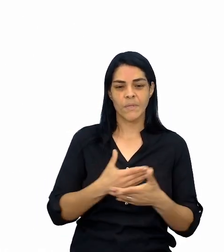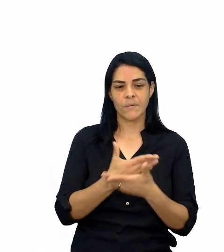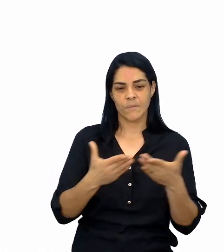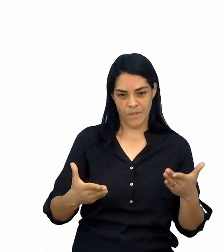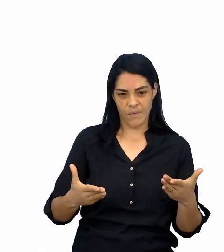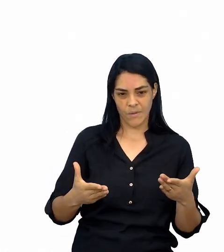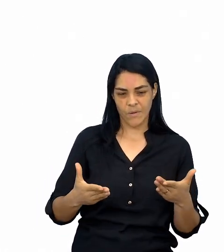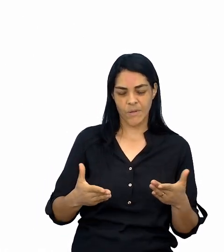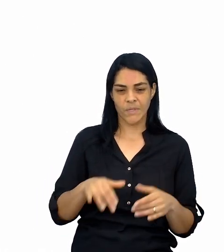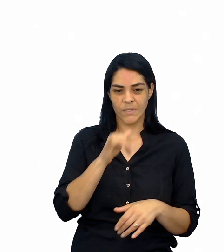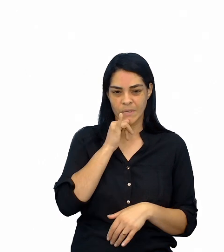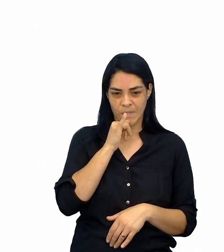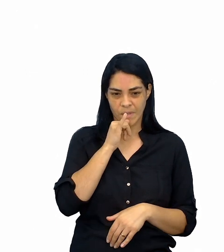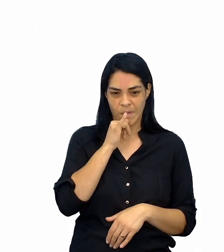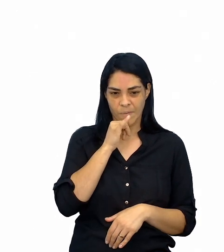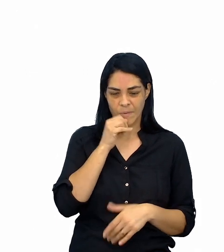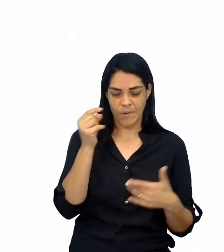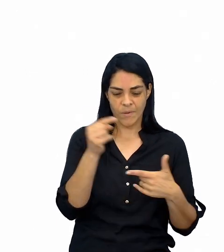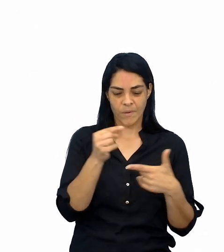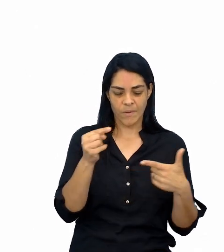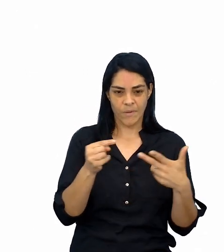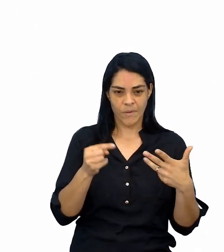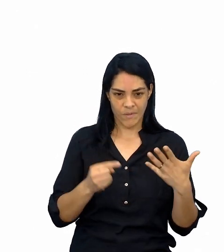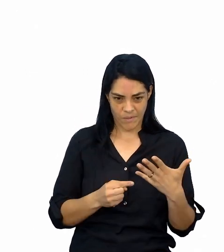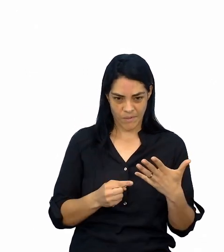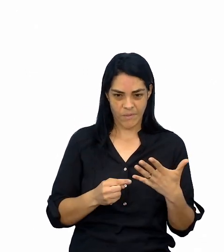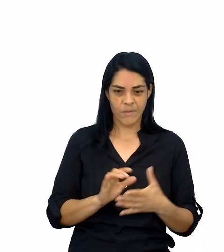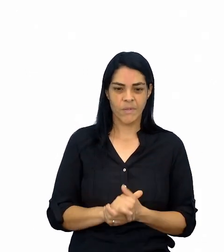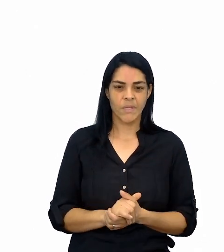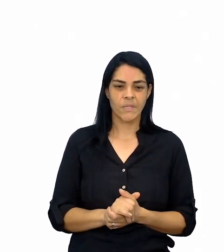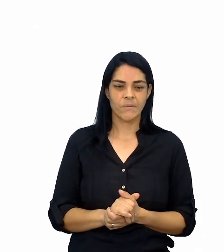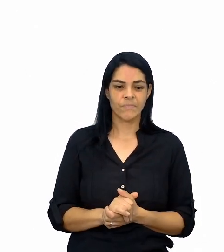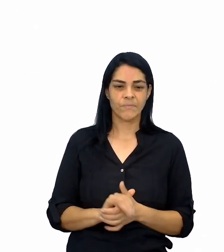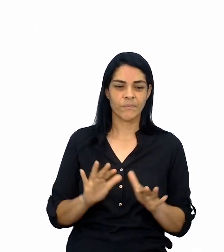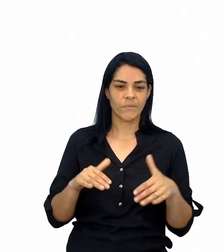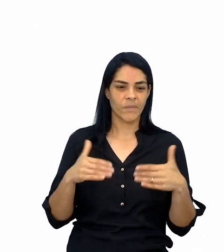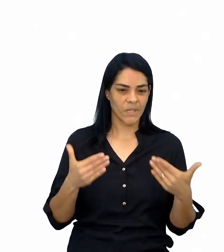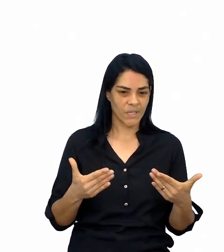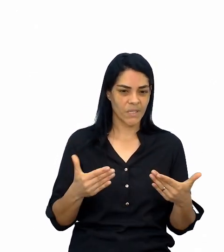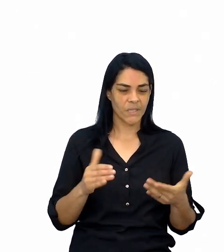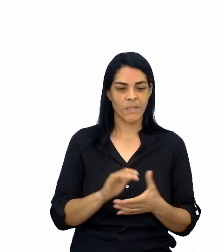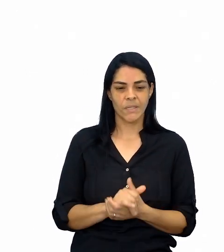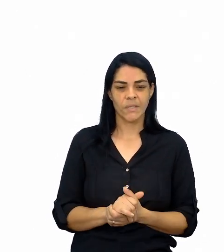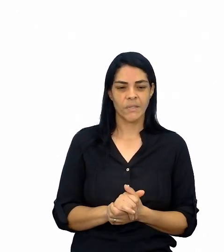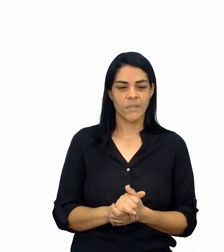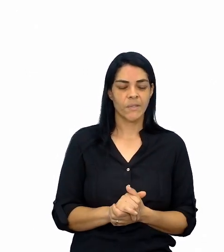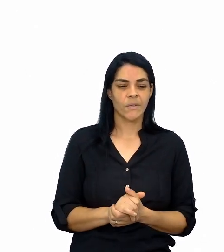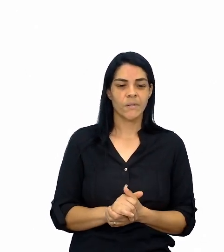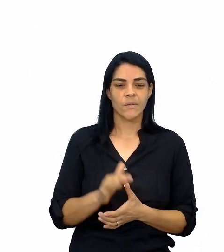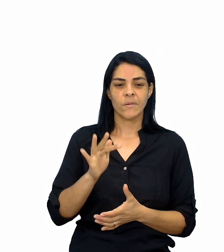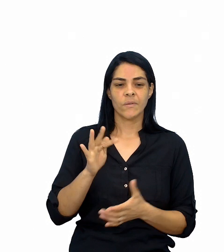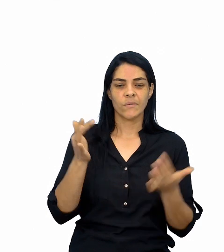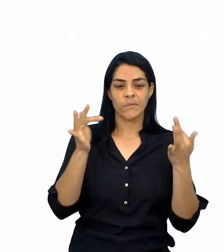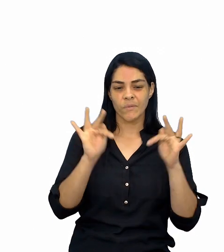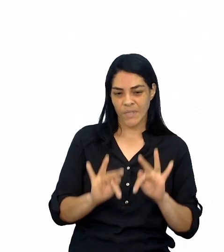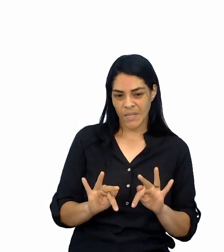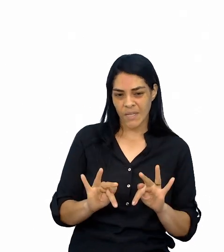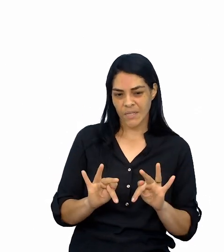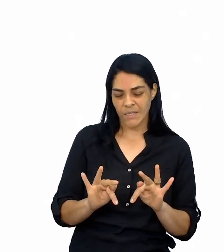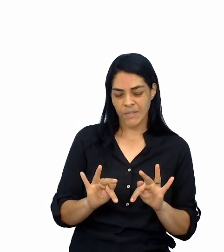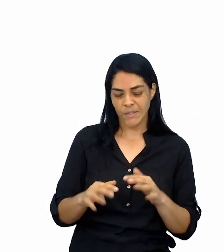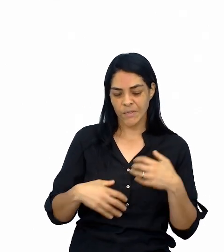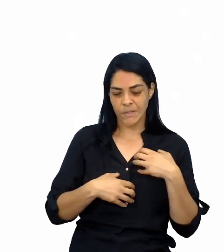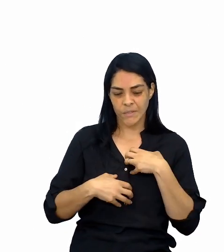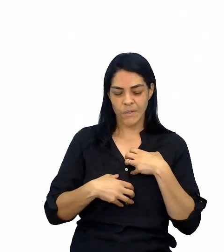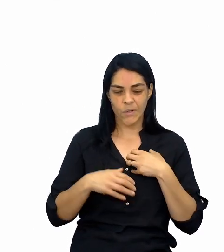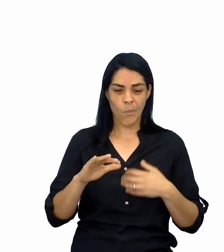exemplos. As finalidades, por sua vez, serão atingidas de modo